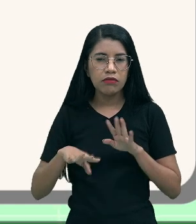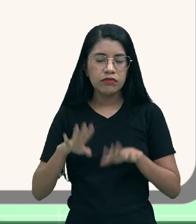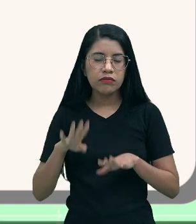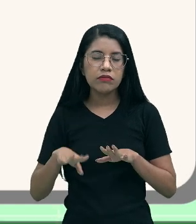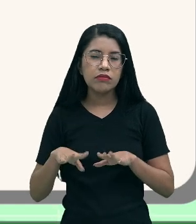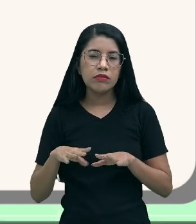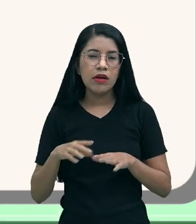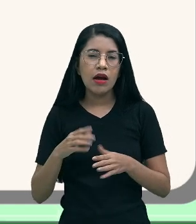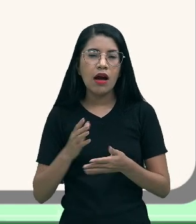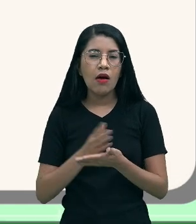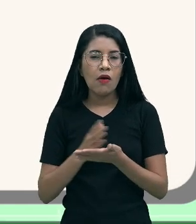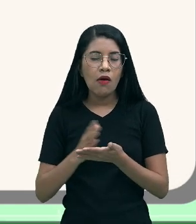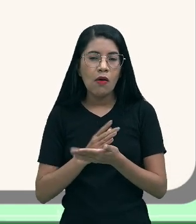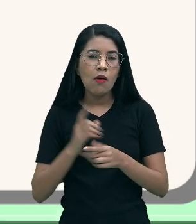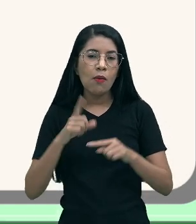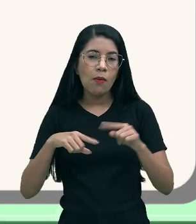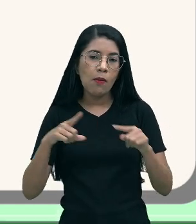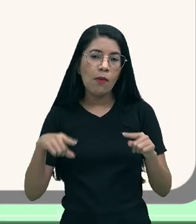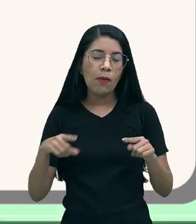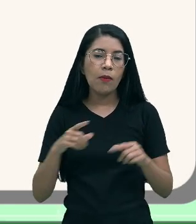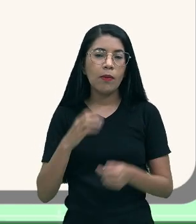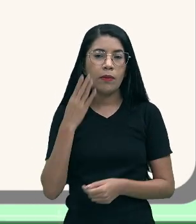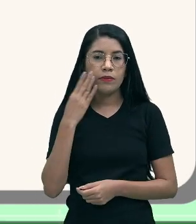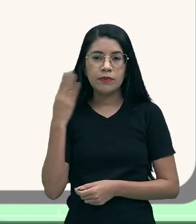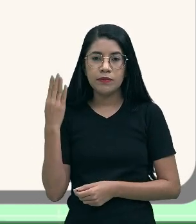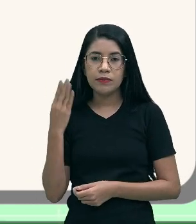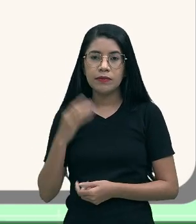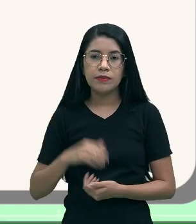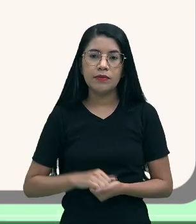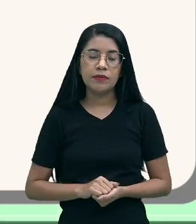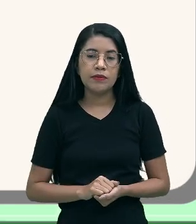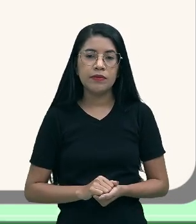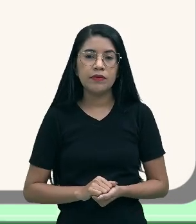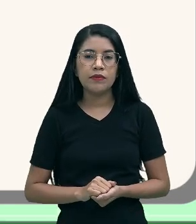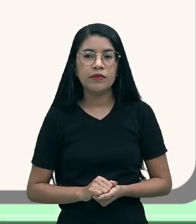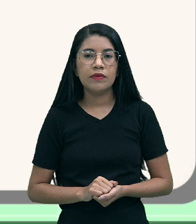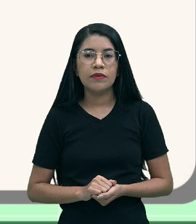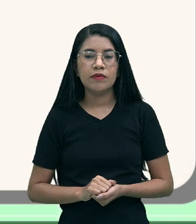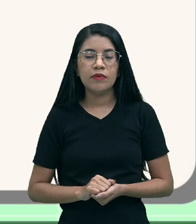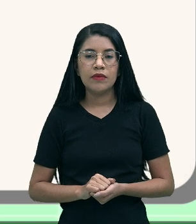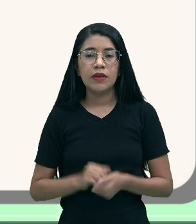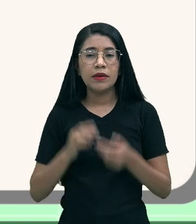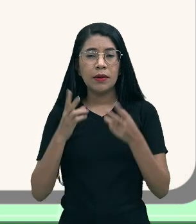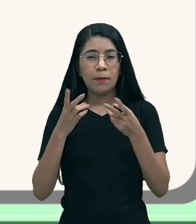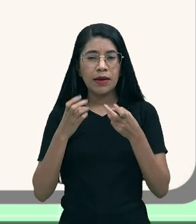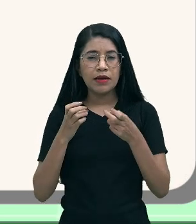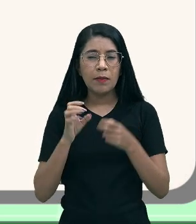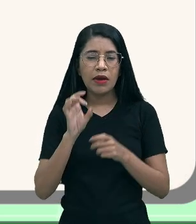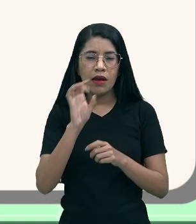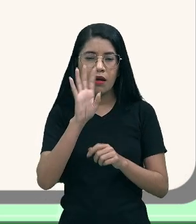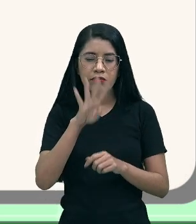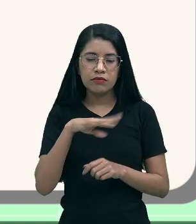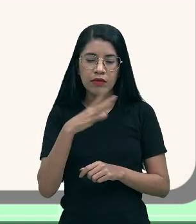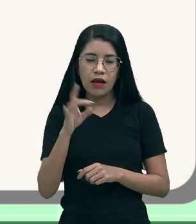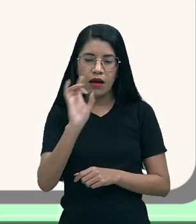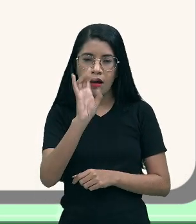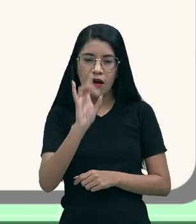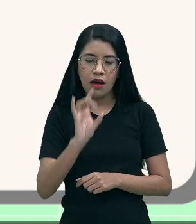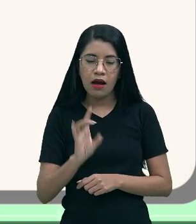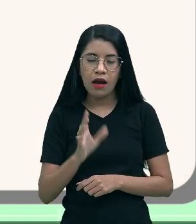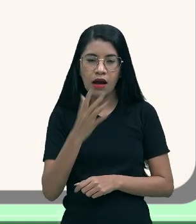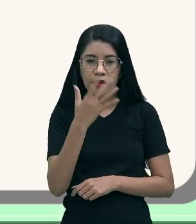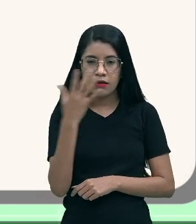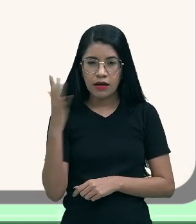de alguns materiais, cobre, alumínio, ferro, vidro e quartzo. Você vê aí que cada material na natureza tem a sua